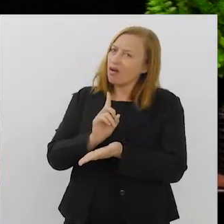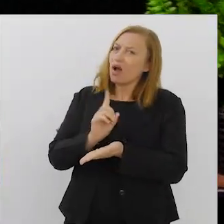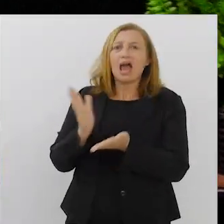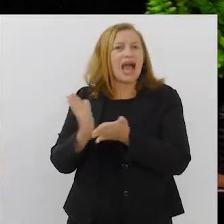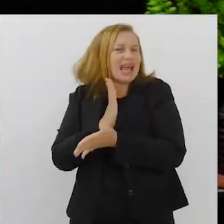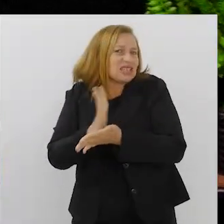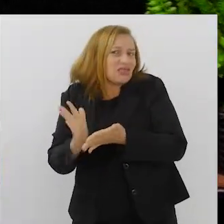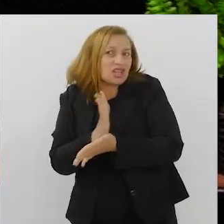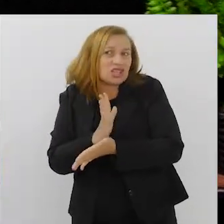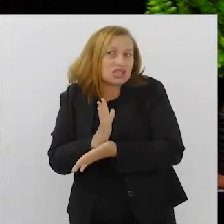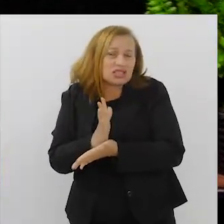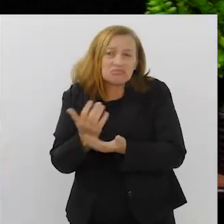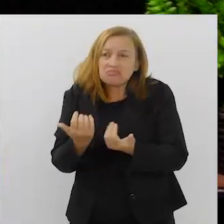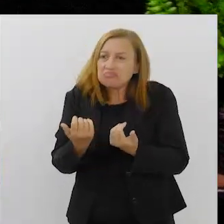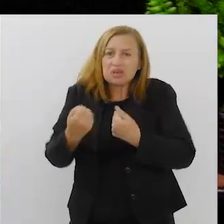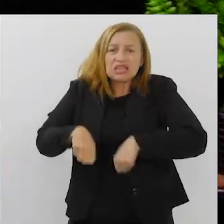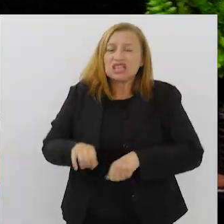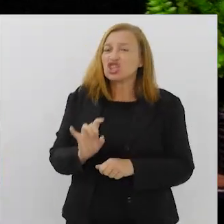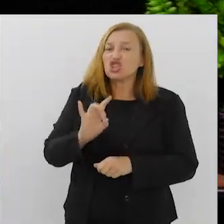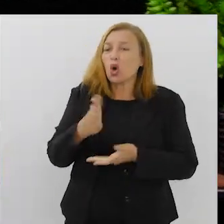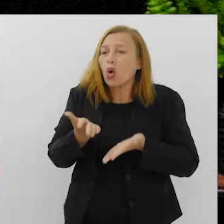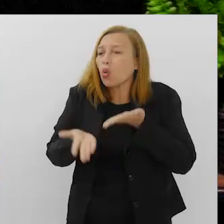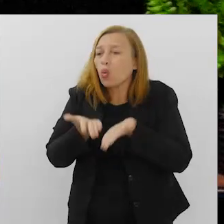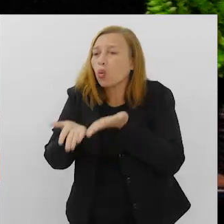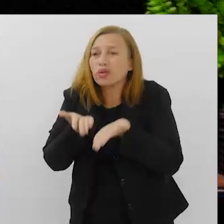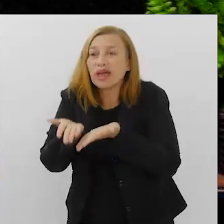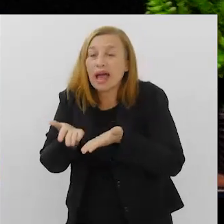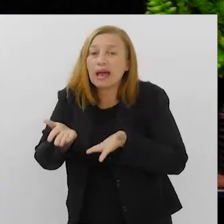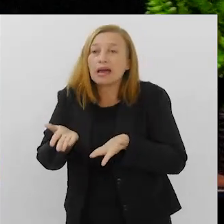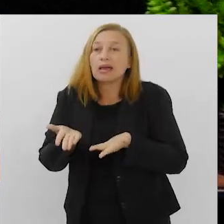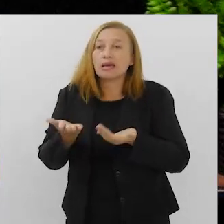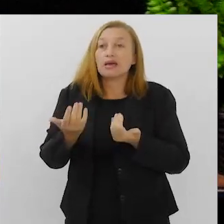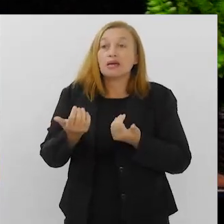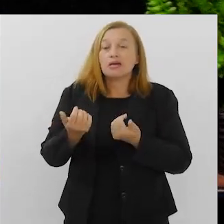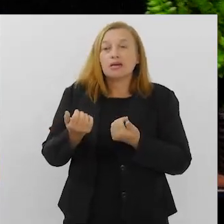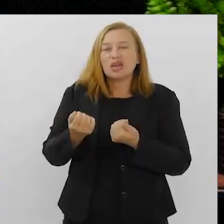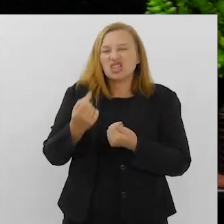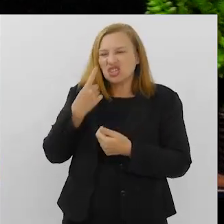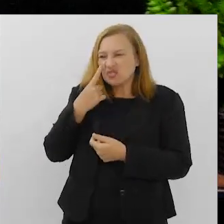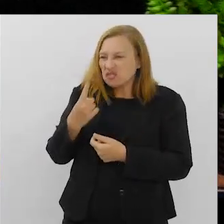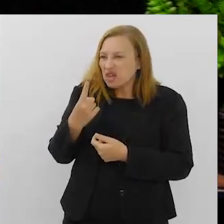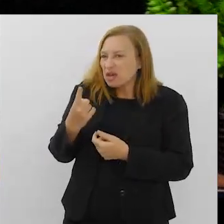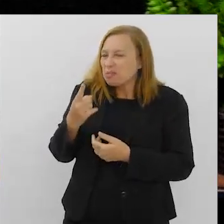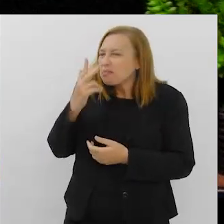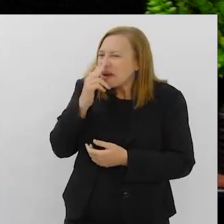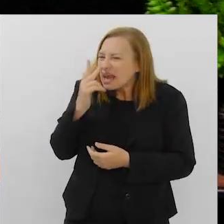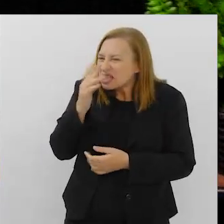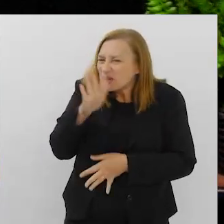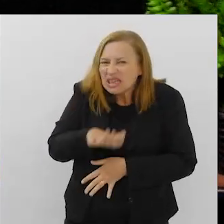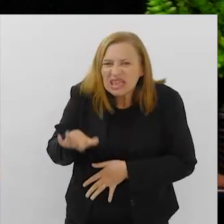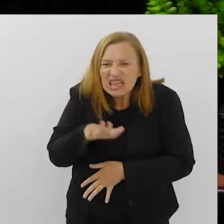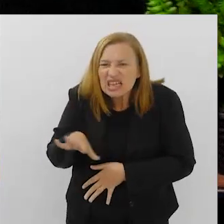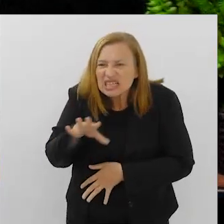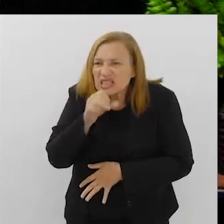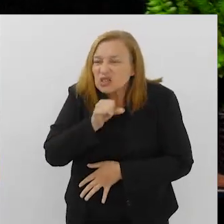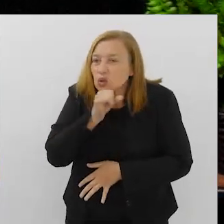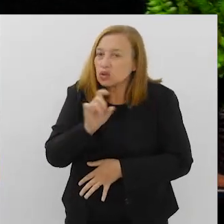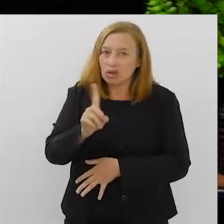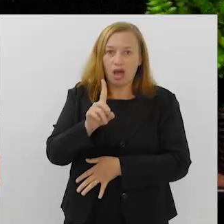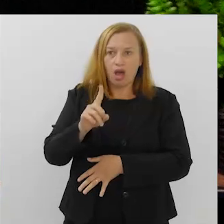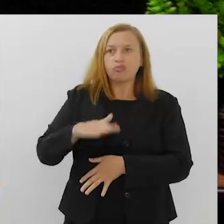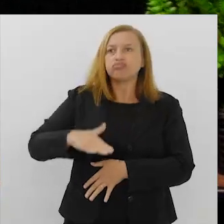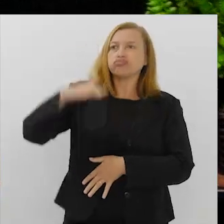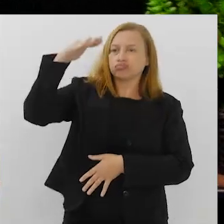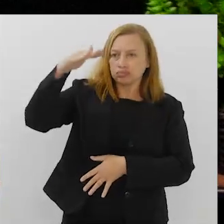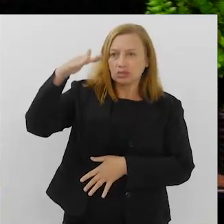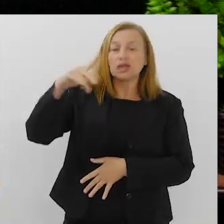que não. Às vezes eles não precisam de serem cuidados, né? A gente olha para uma pessoa idosa como se fosse uma criança. E ela não,